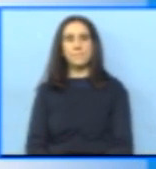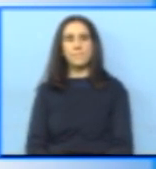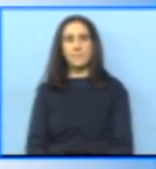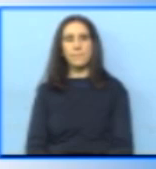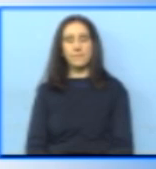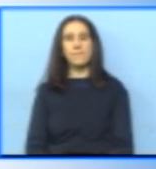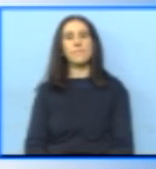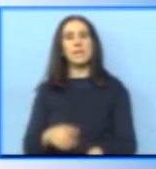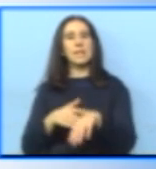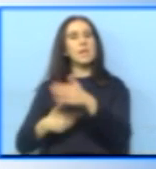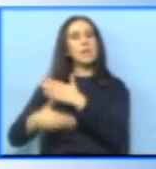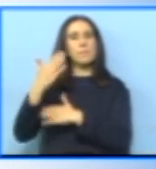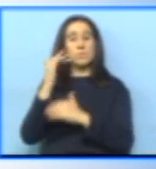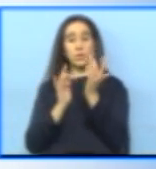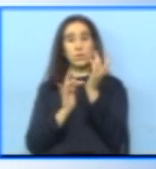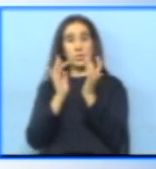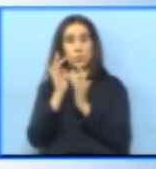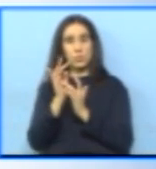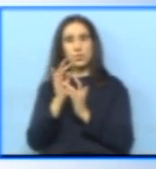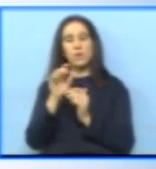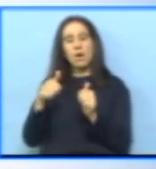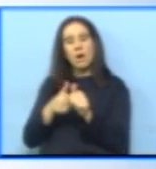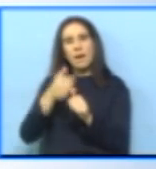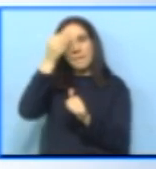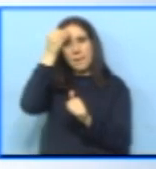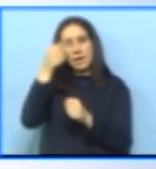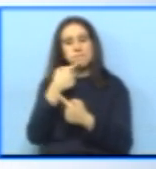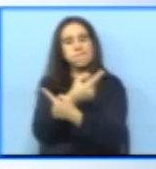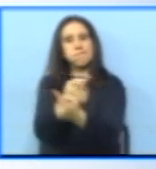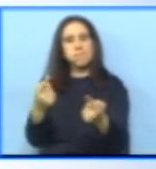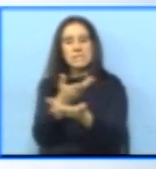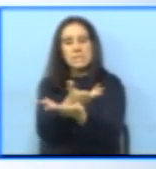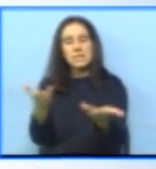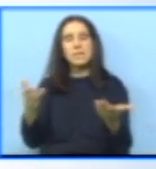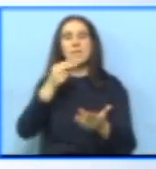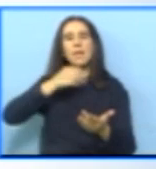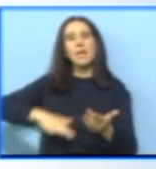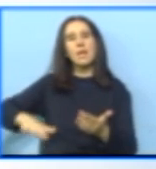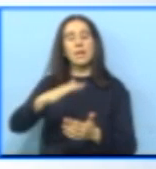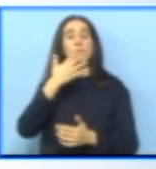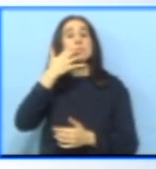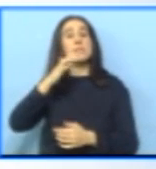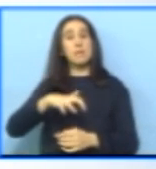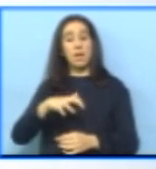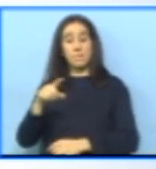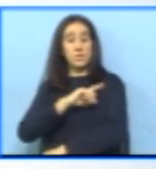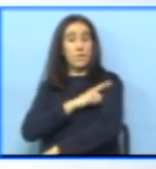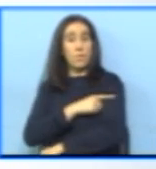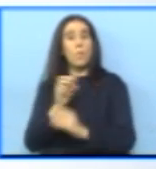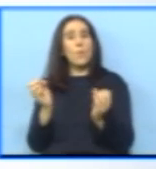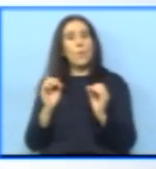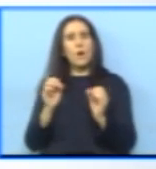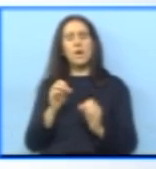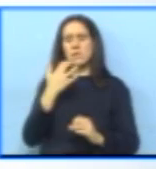Naquele tempo disse Jesus aos seus discípulos: Vós sois o sal da terra. Mas se ele perder a força, com que há